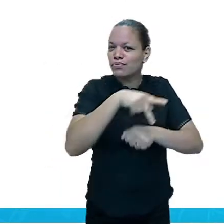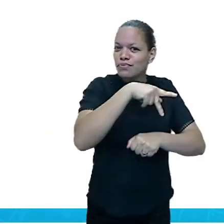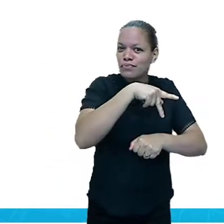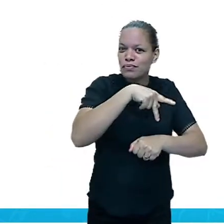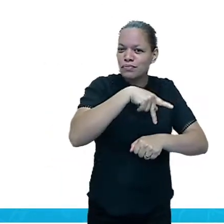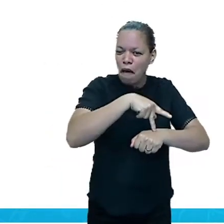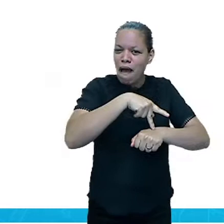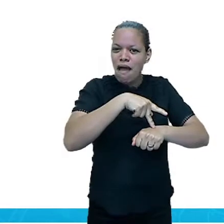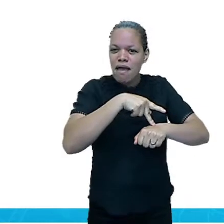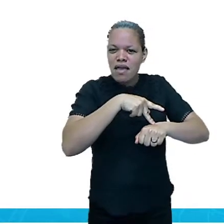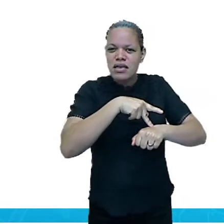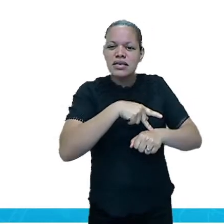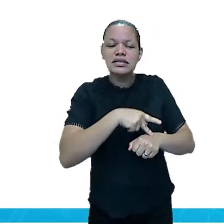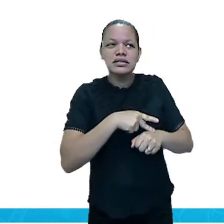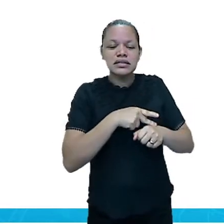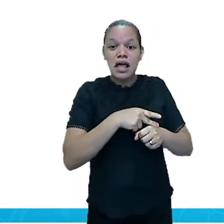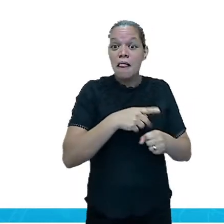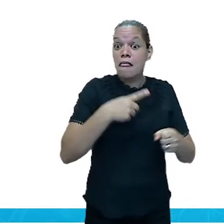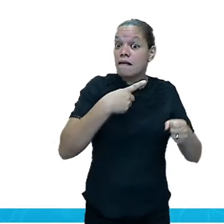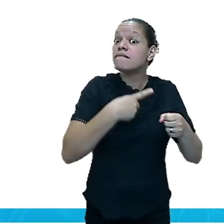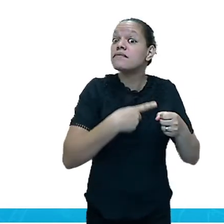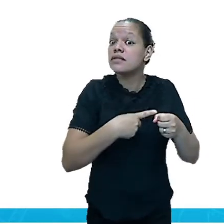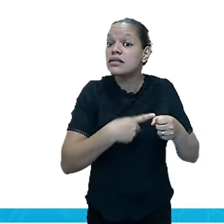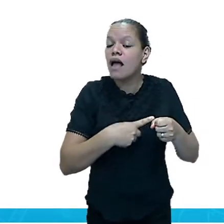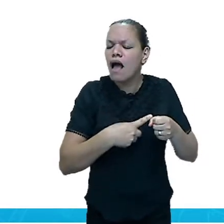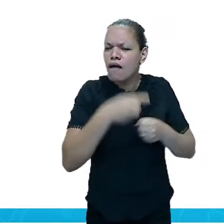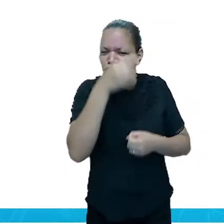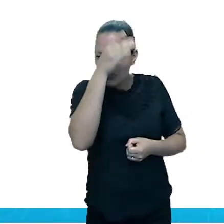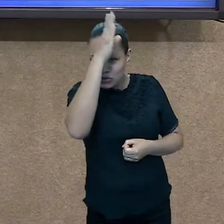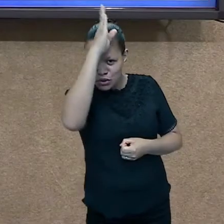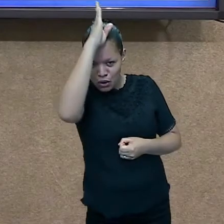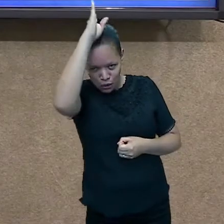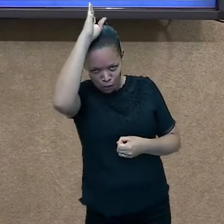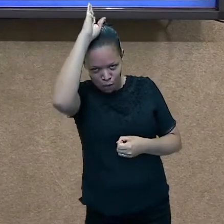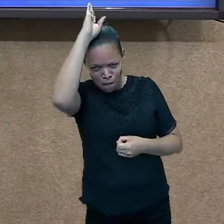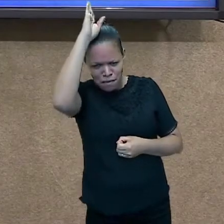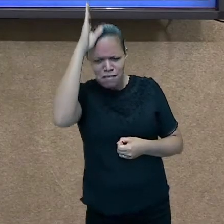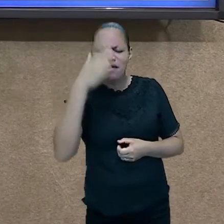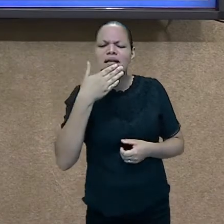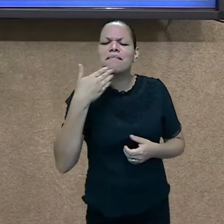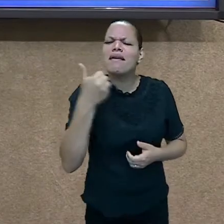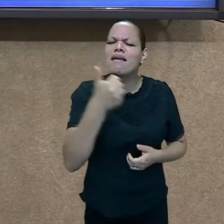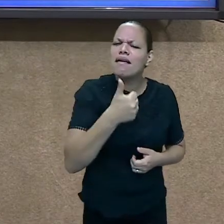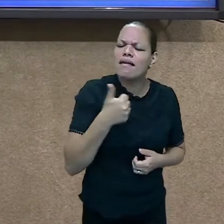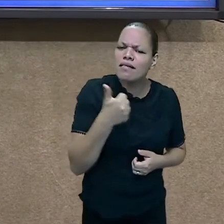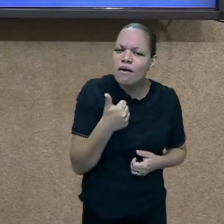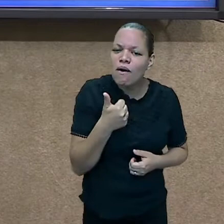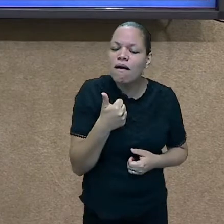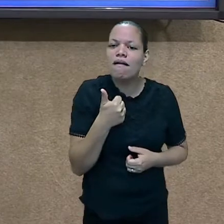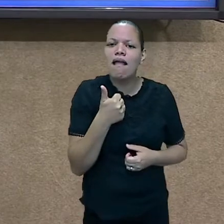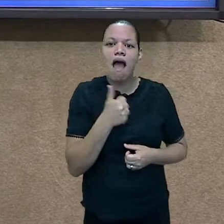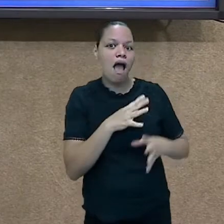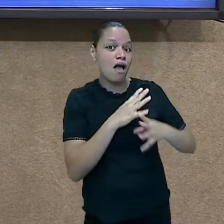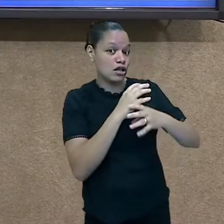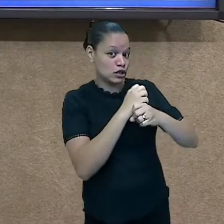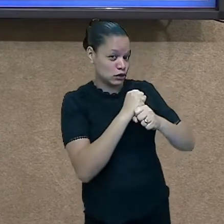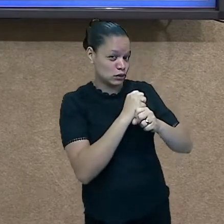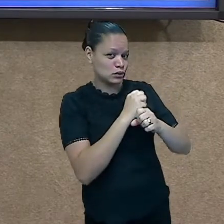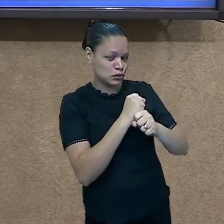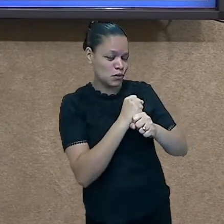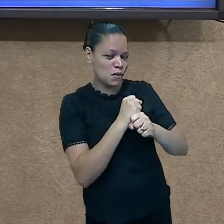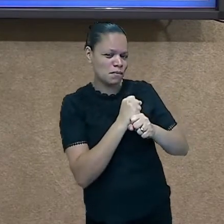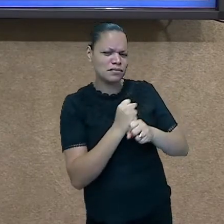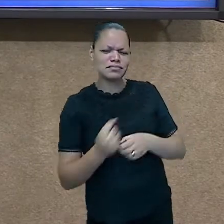foram criados para facilitar as contas. Então, em determinado da época, as grandes civilizações, como a